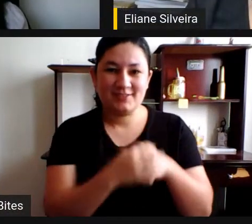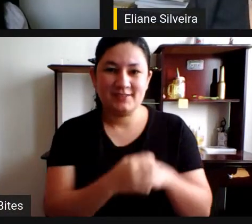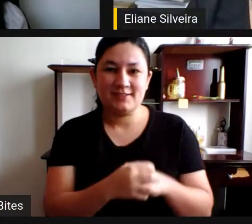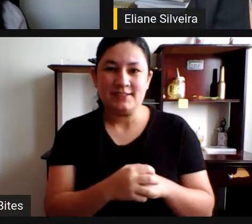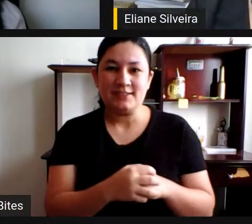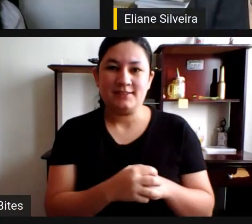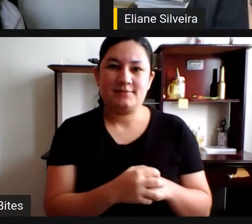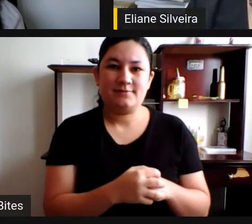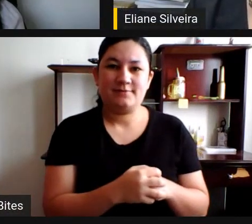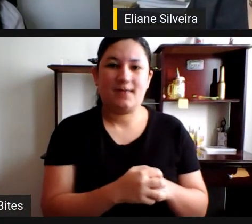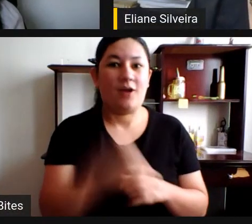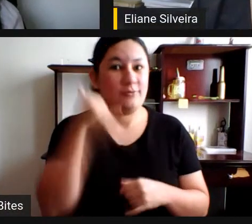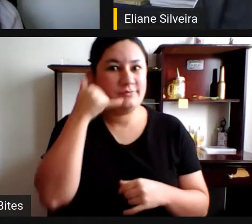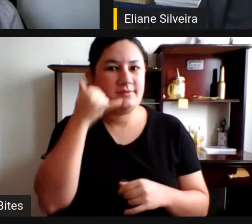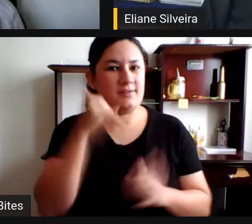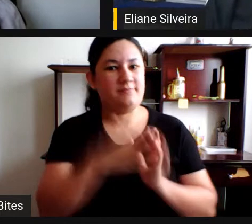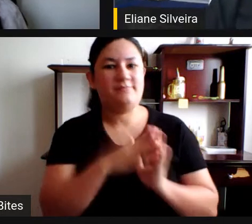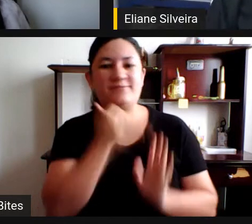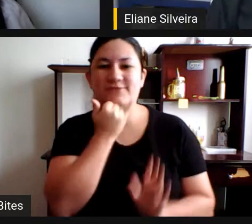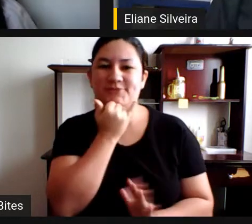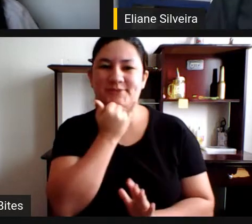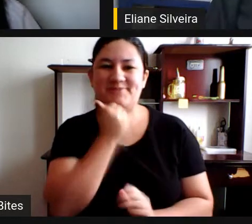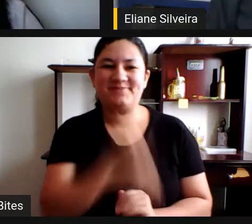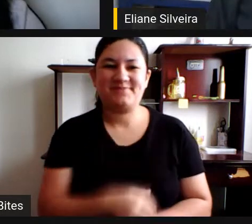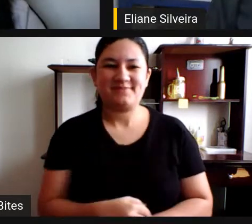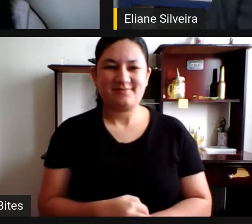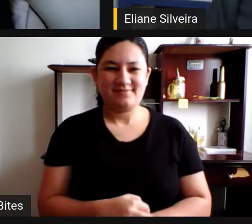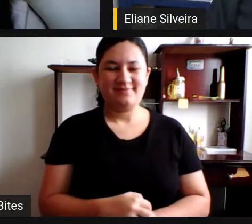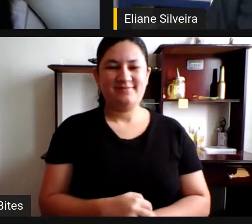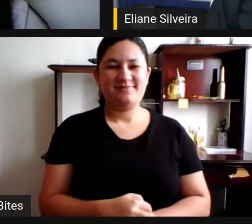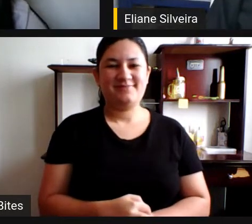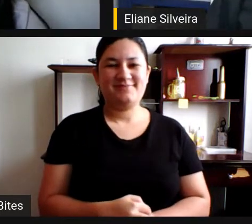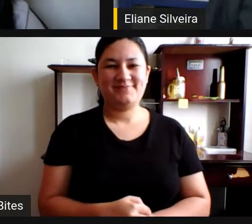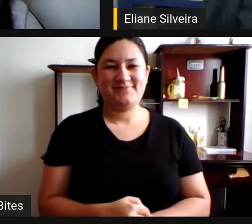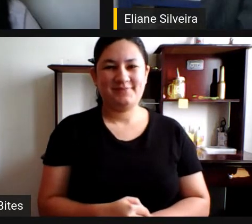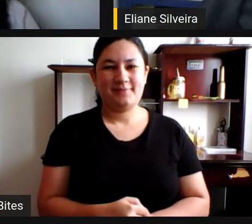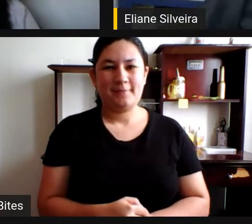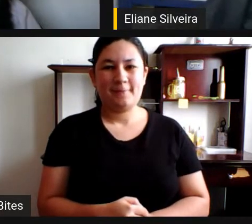O meu celular acabou de fazer barulho, deixa eu desligar ele aqui.